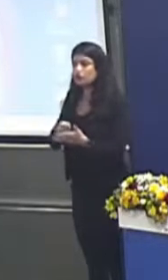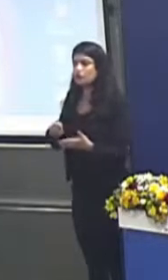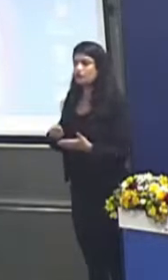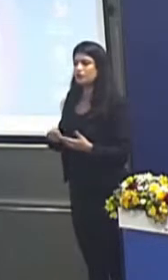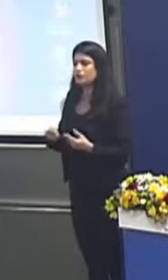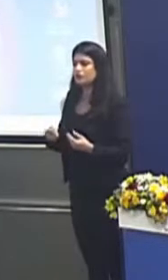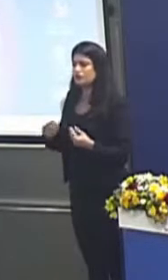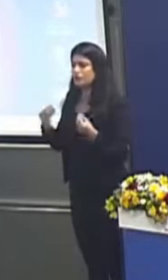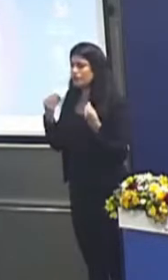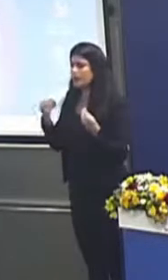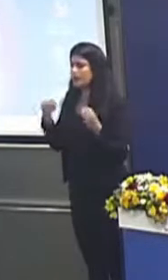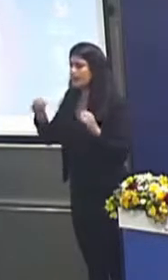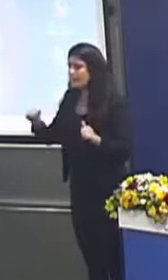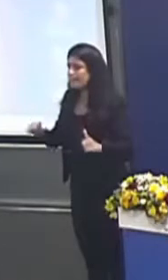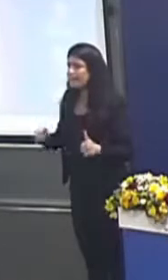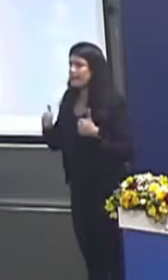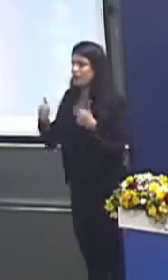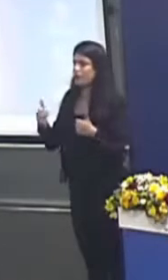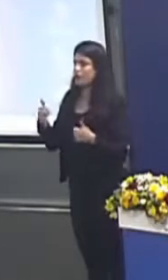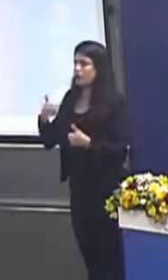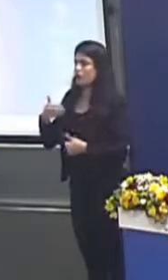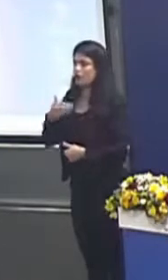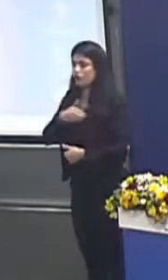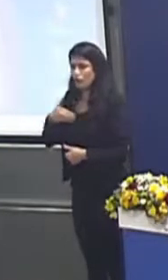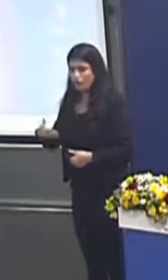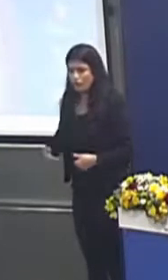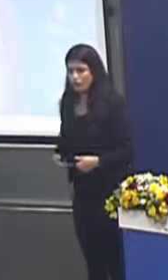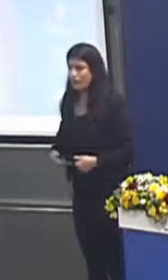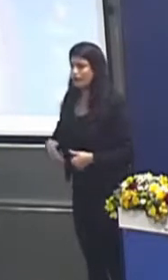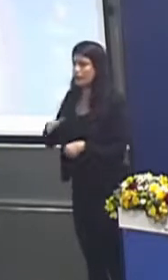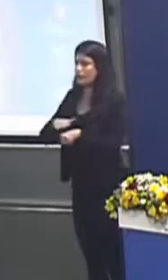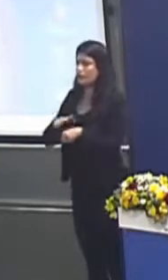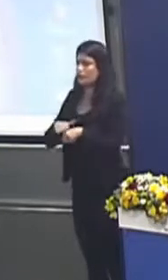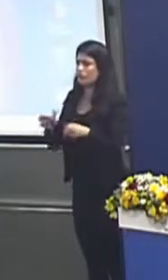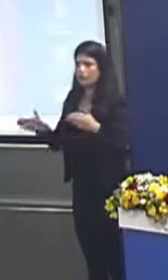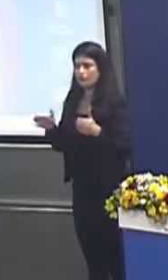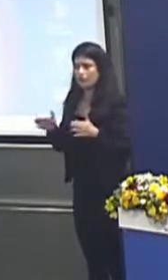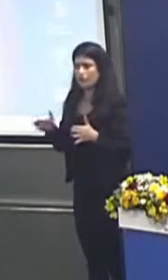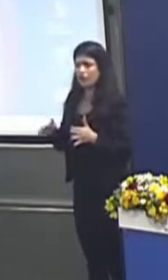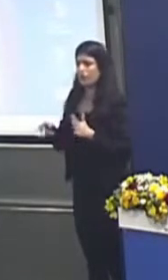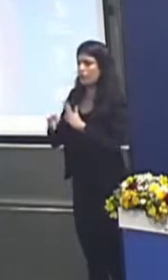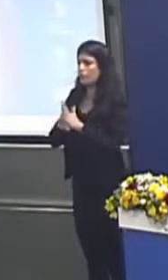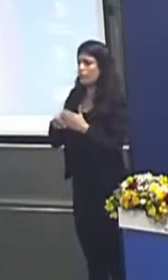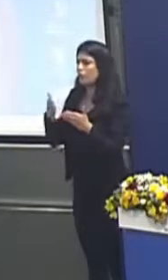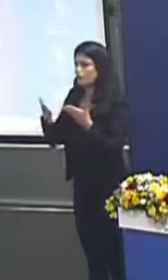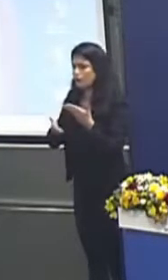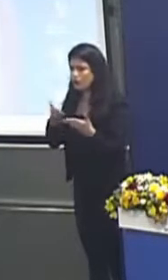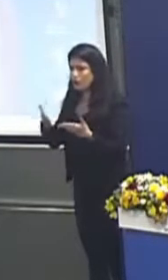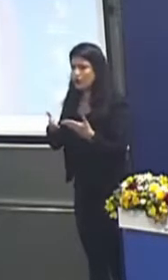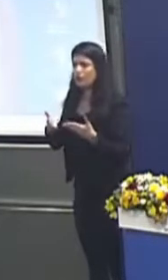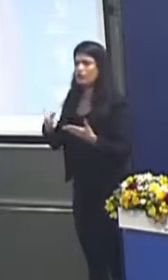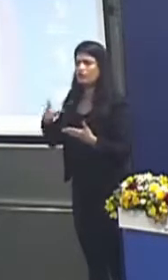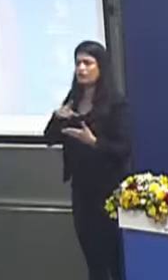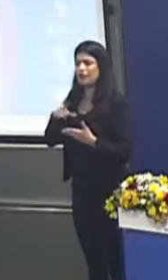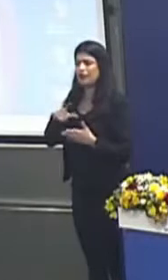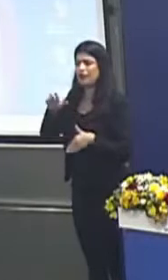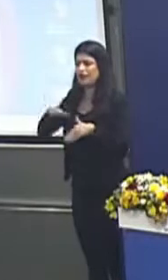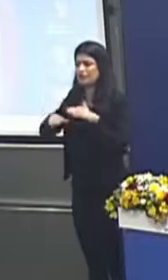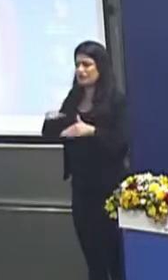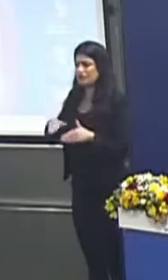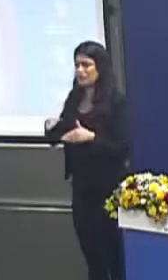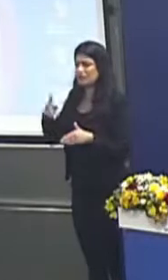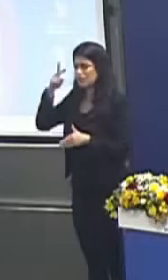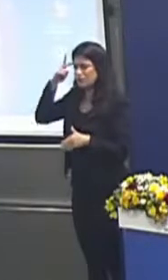maré nesse atual governo, nesses tempos em que a lógica do cuidado é uma lógica que priva as pessoas